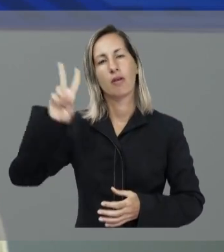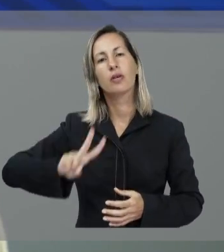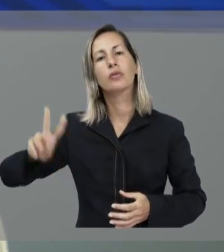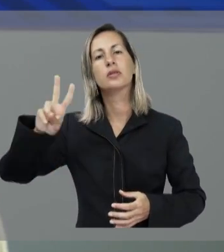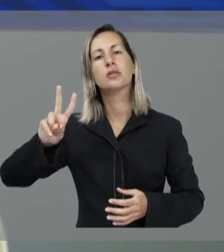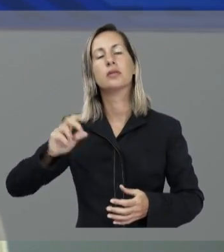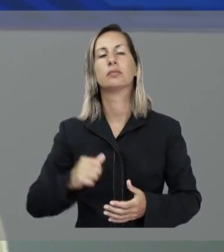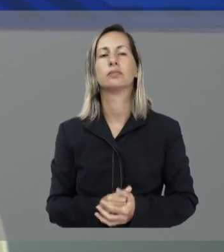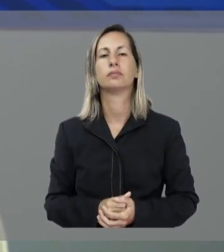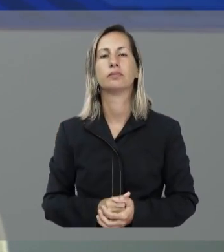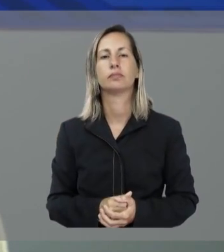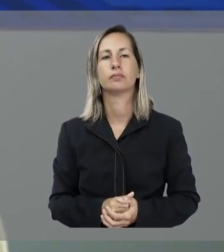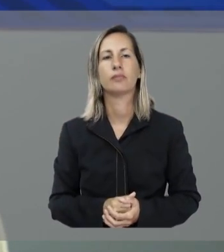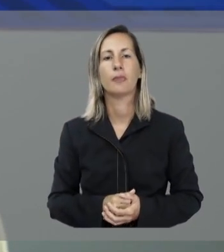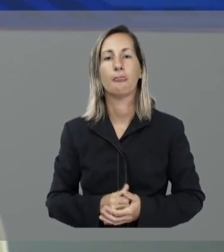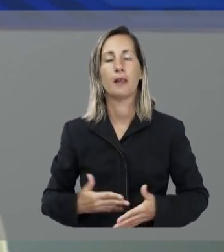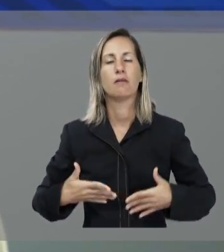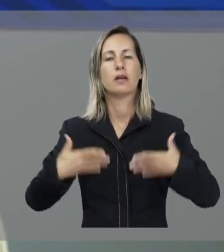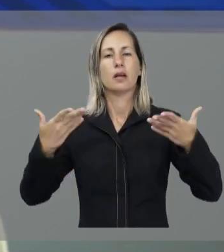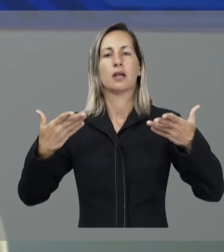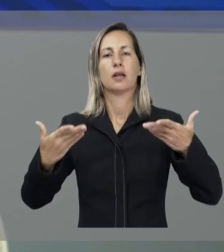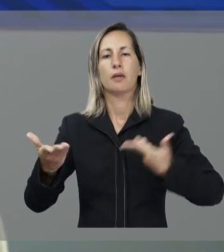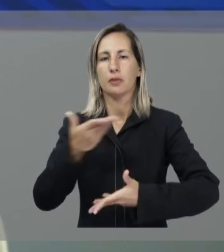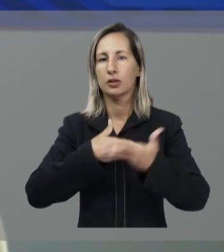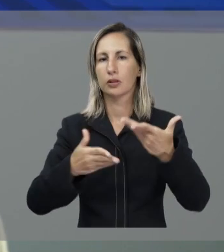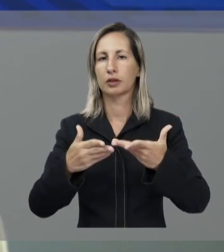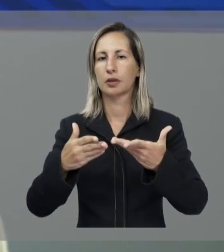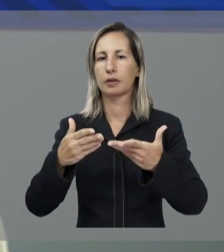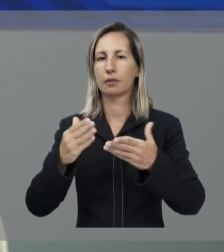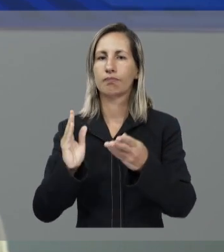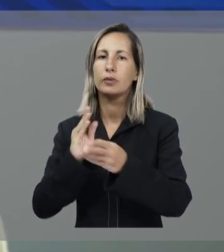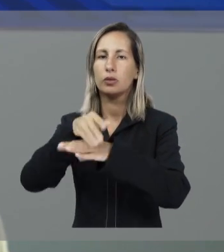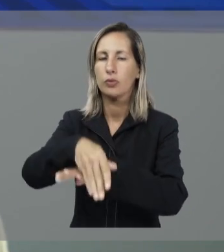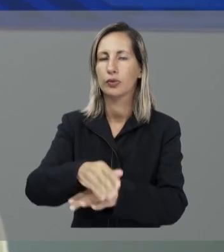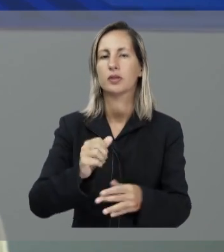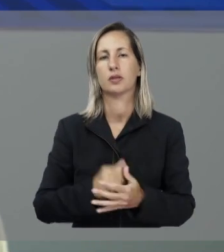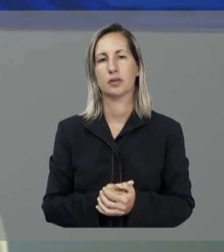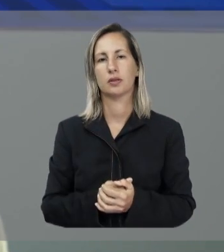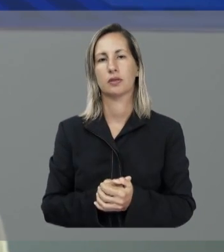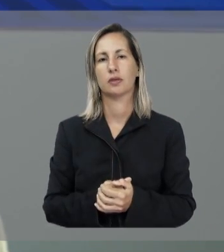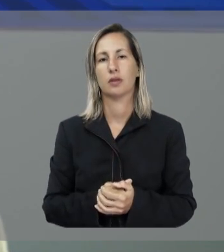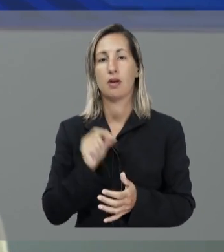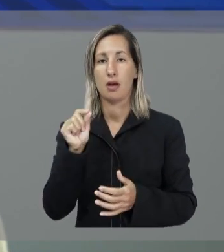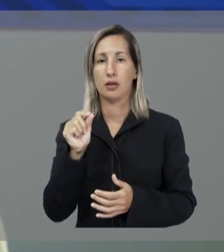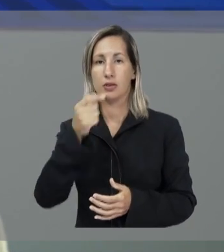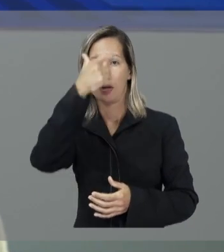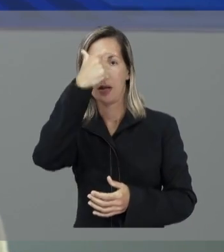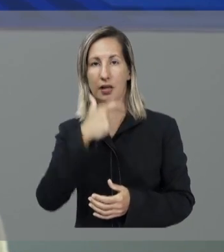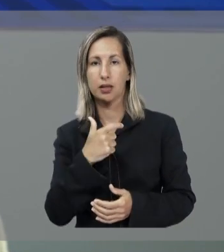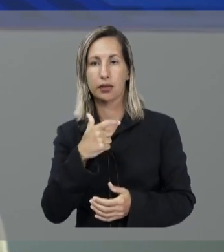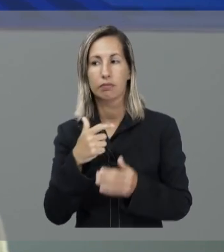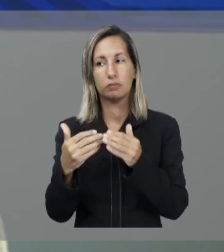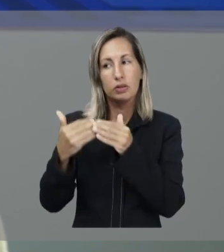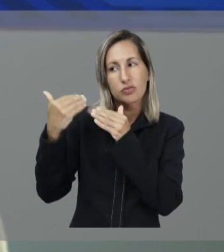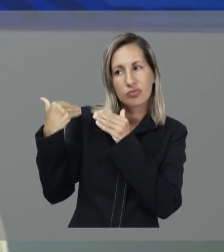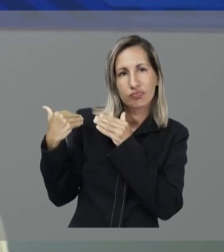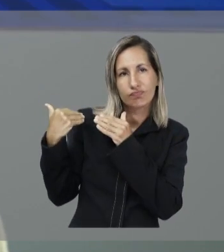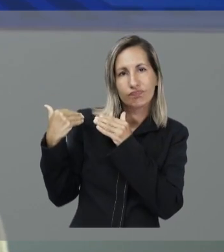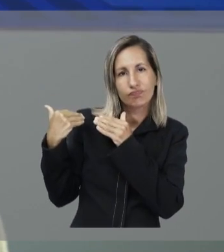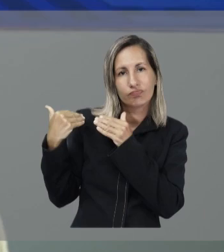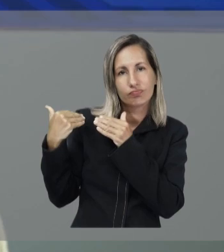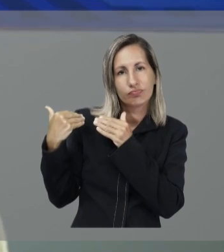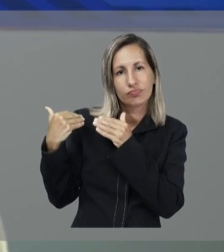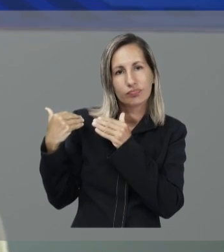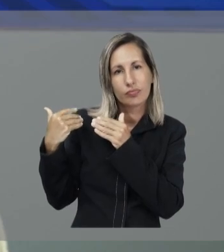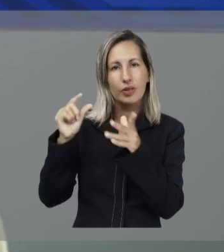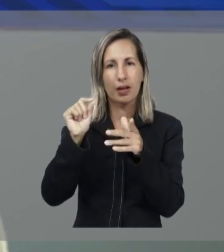valorizar, delas transporem barreiras, né? E delas, no momento que elas estão ali acuadas, elas sempre saírem com um